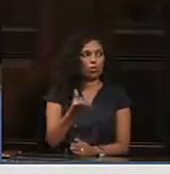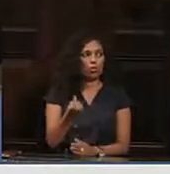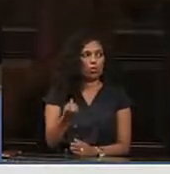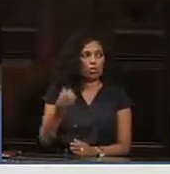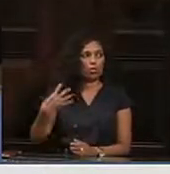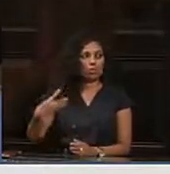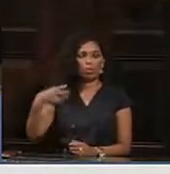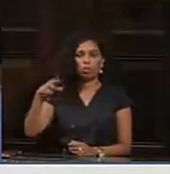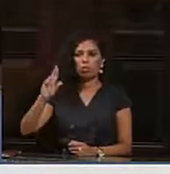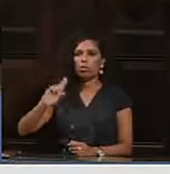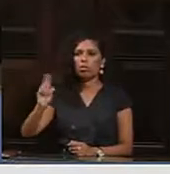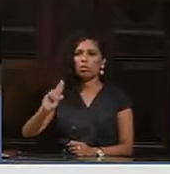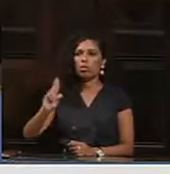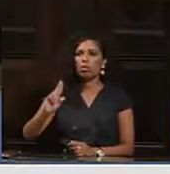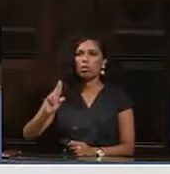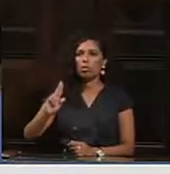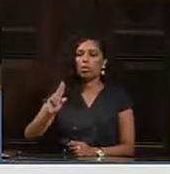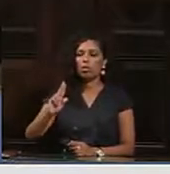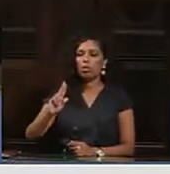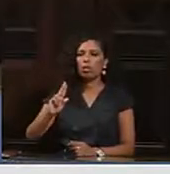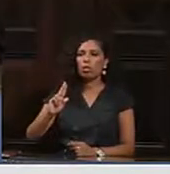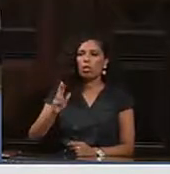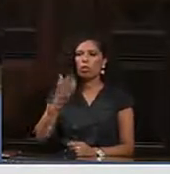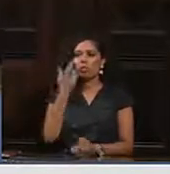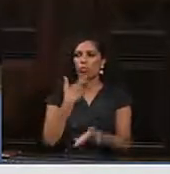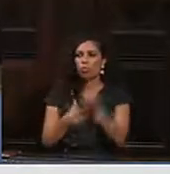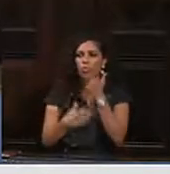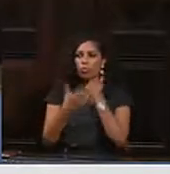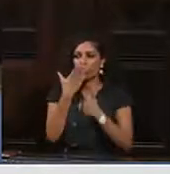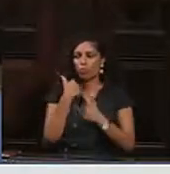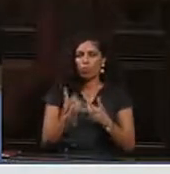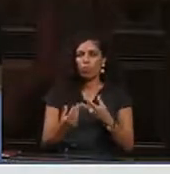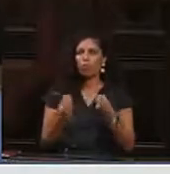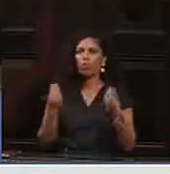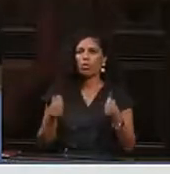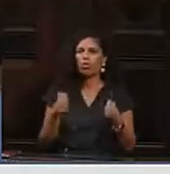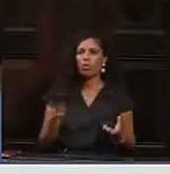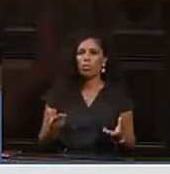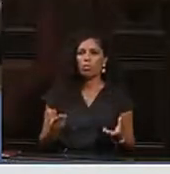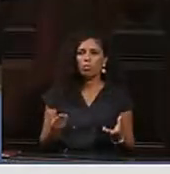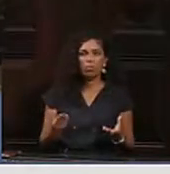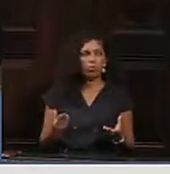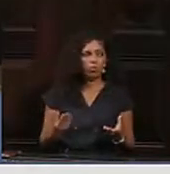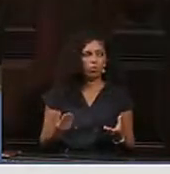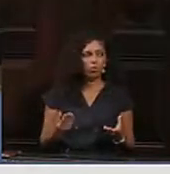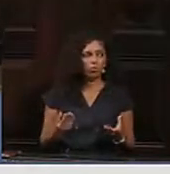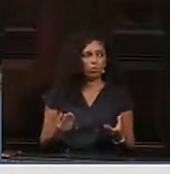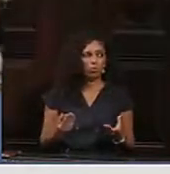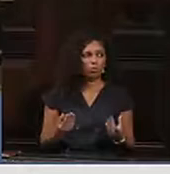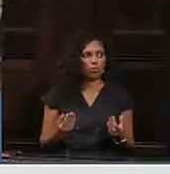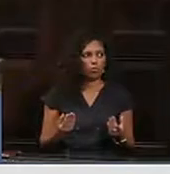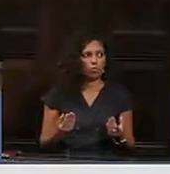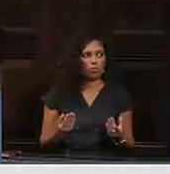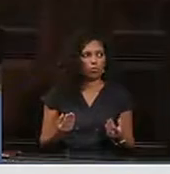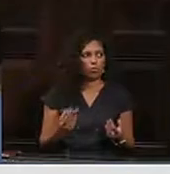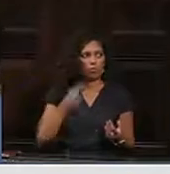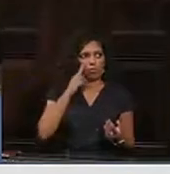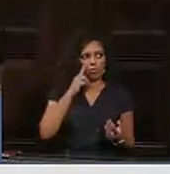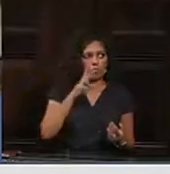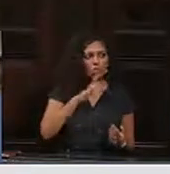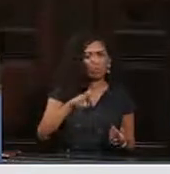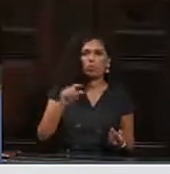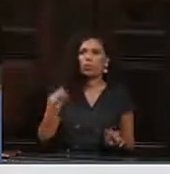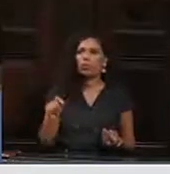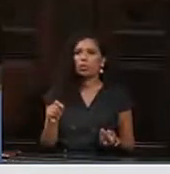R$164 para poder fazer sua alimentação, que está aqui anotado. E no fundo, no fundo, eles gastam